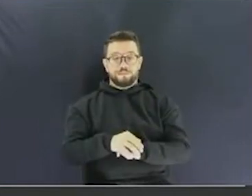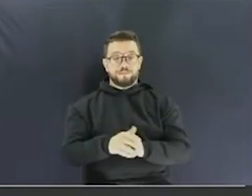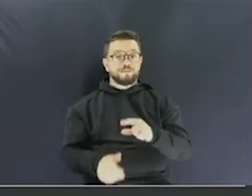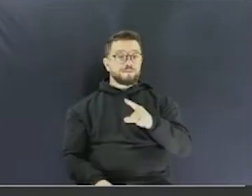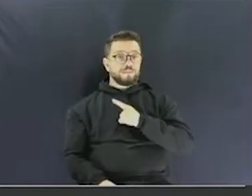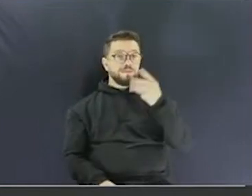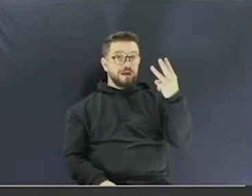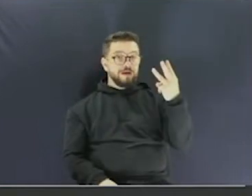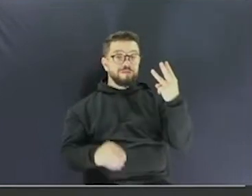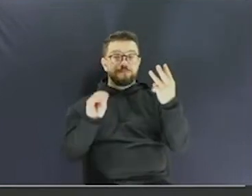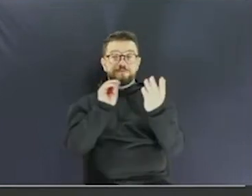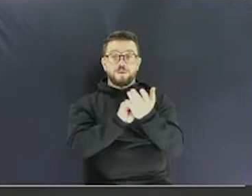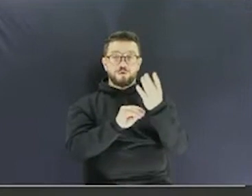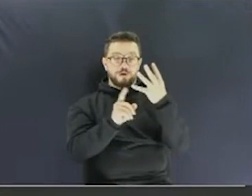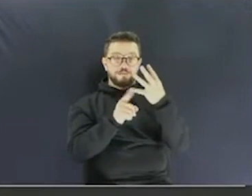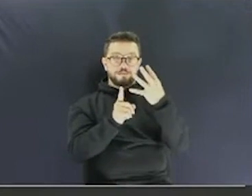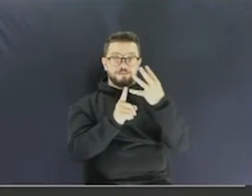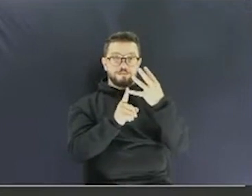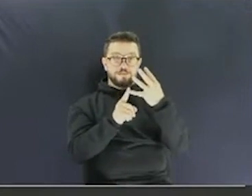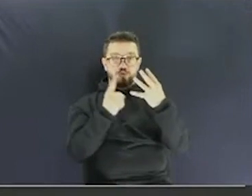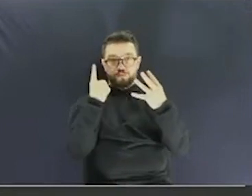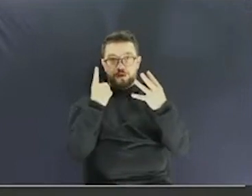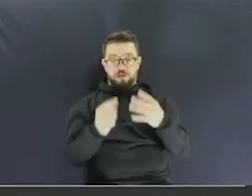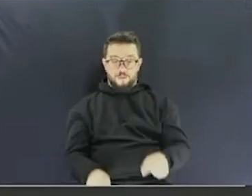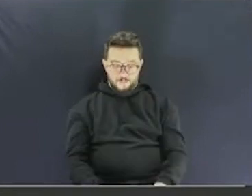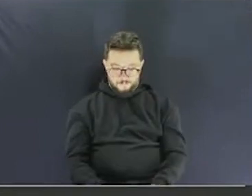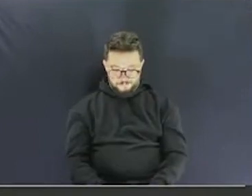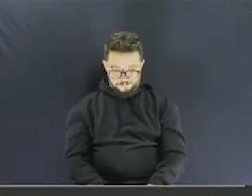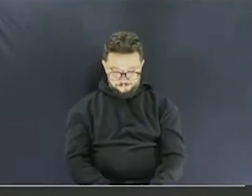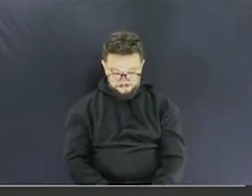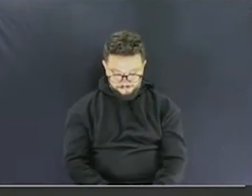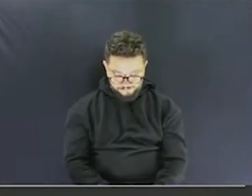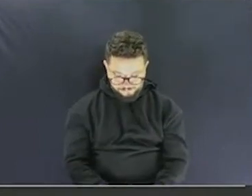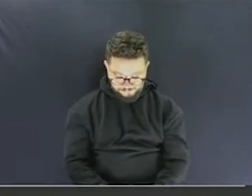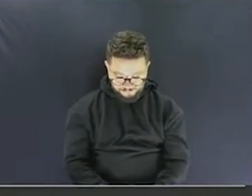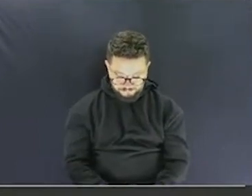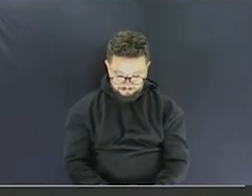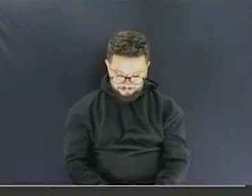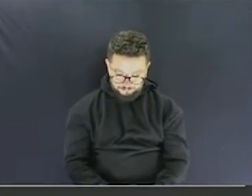cumprir a meta. Reduzir em 1,25% ao ano a demanda habitacional, nós estamos com